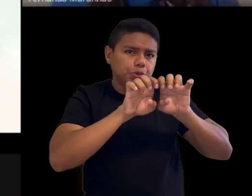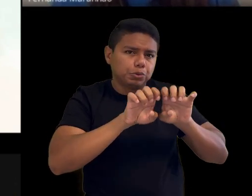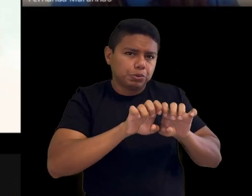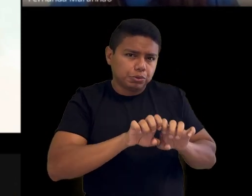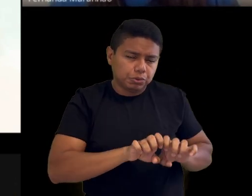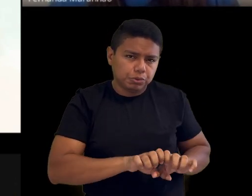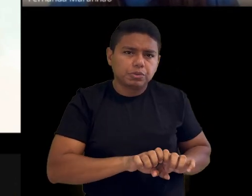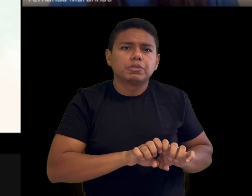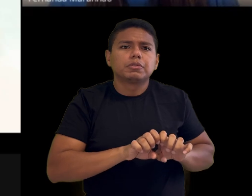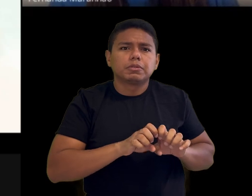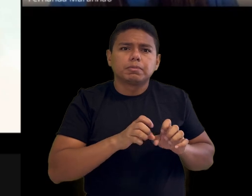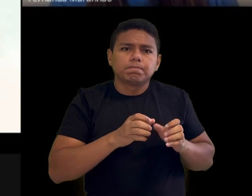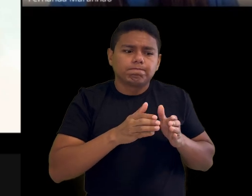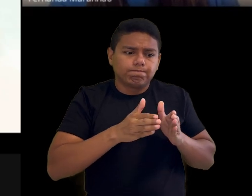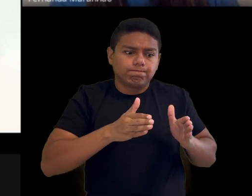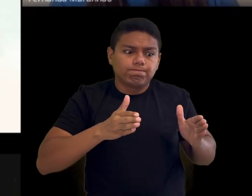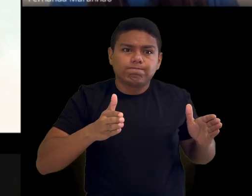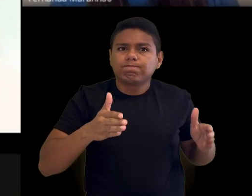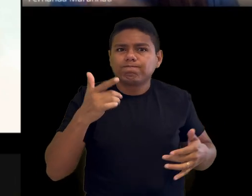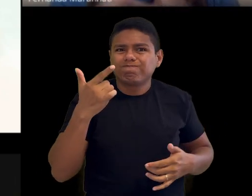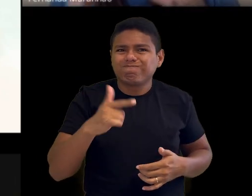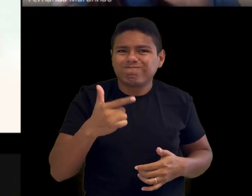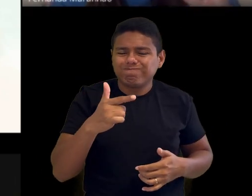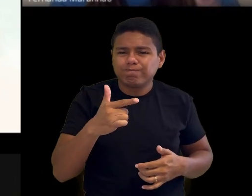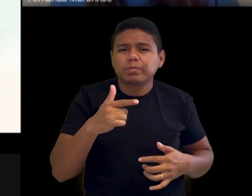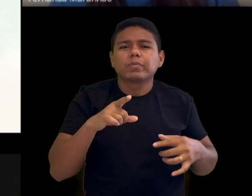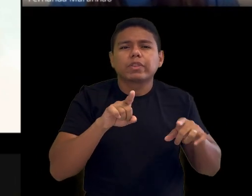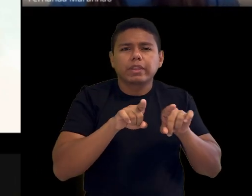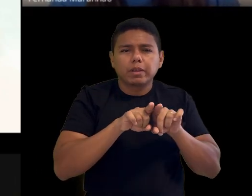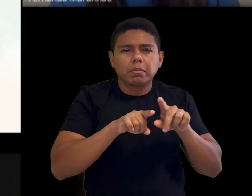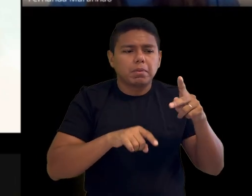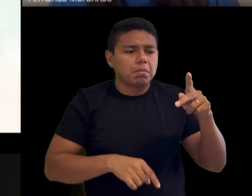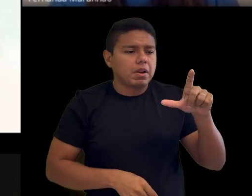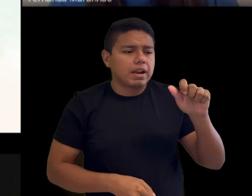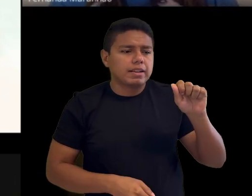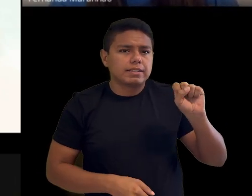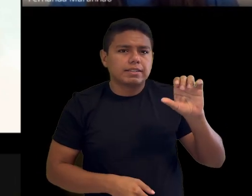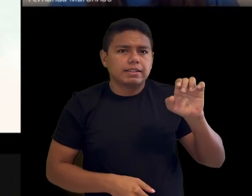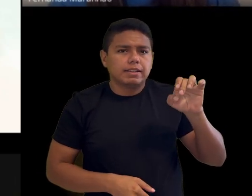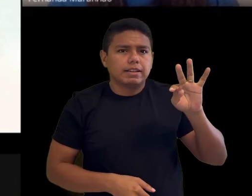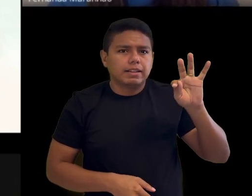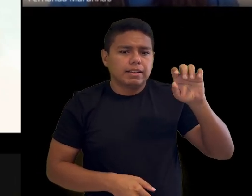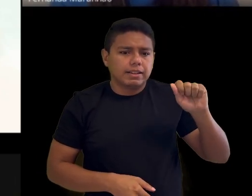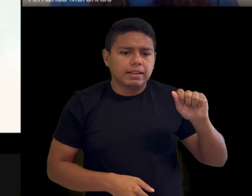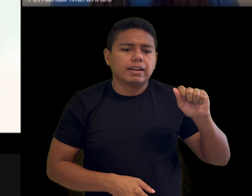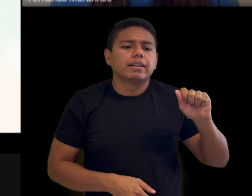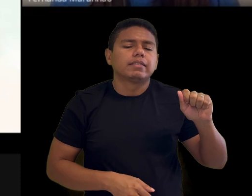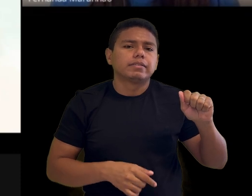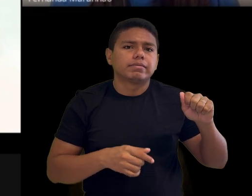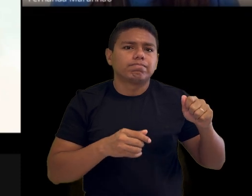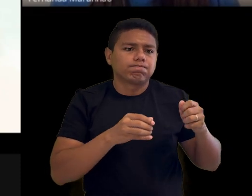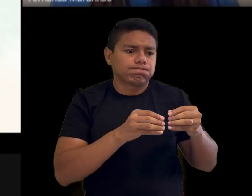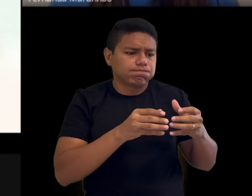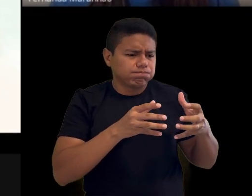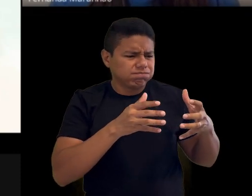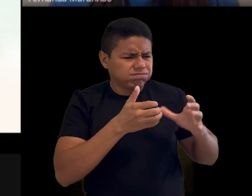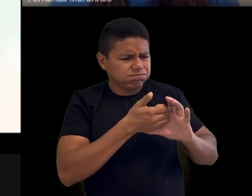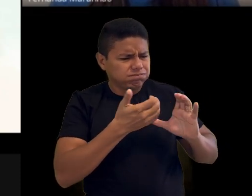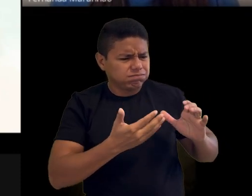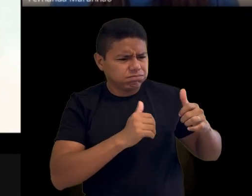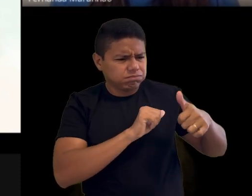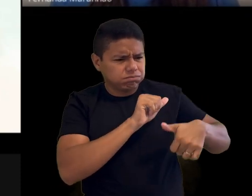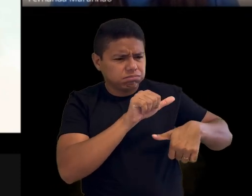paralelo uma placenta que tem uma alteração da sua formação, uma característica molar, e normalmente